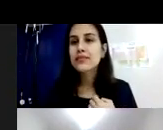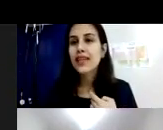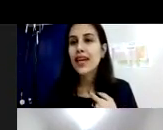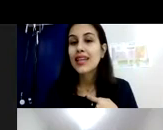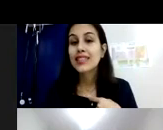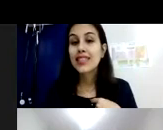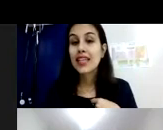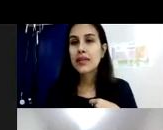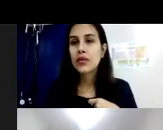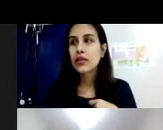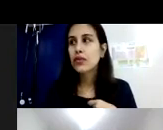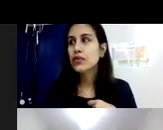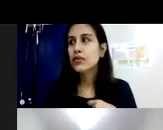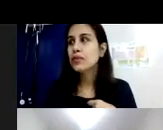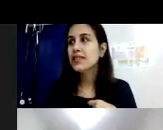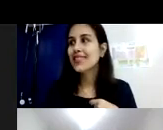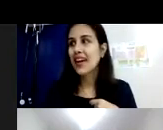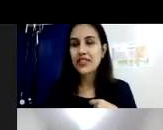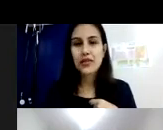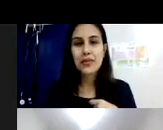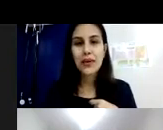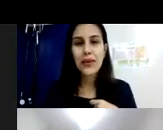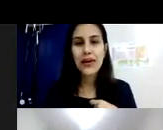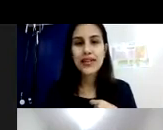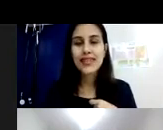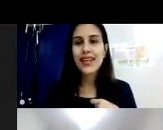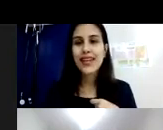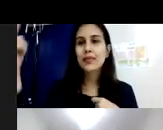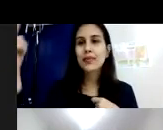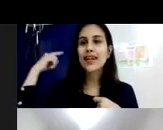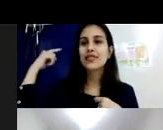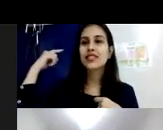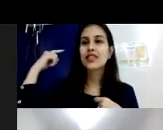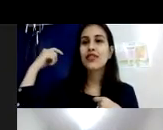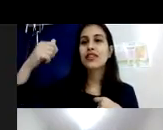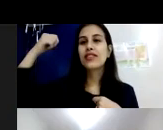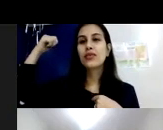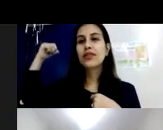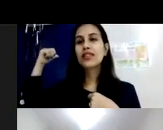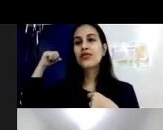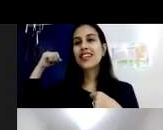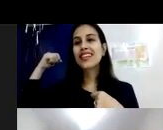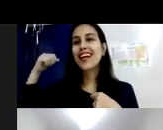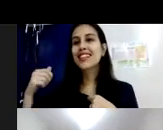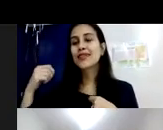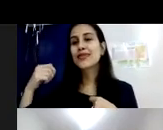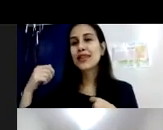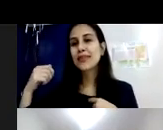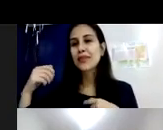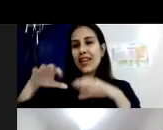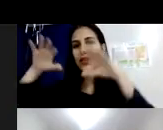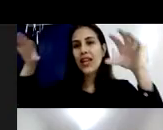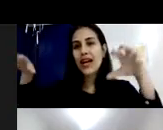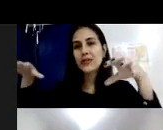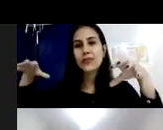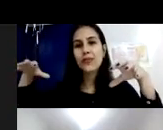interfone. Sempre que o idoso precisava de alguma coisa, ele apertava o interfone ia lá na casa do filho,